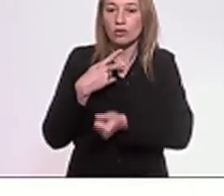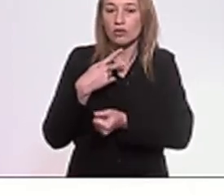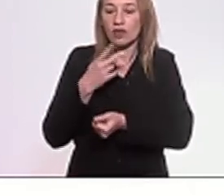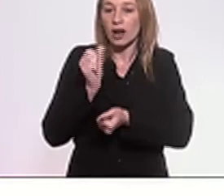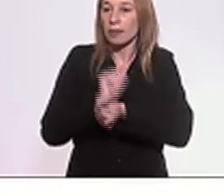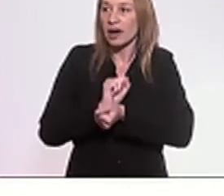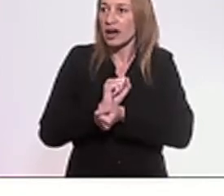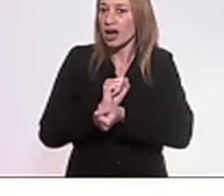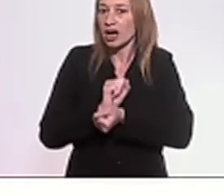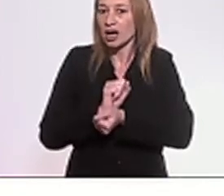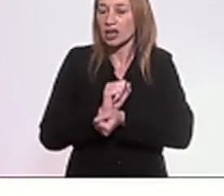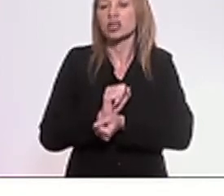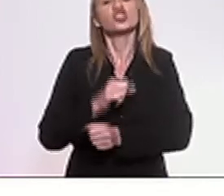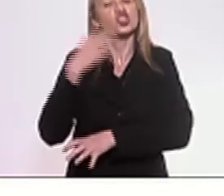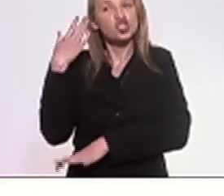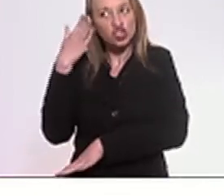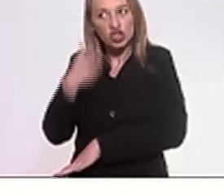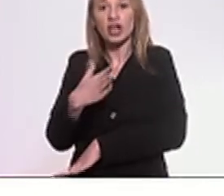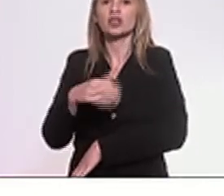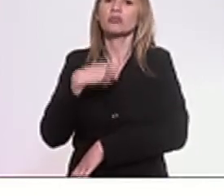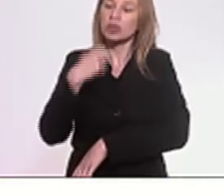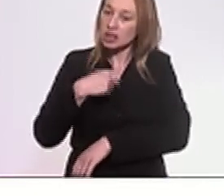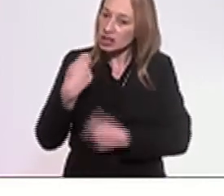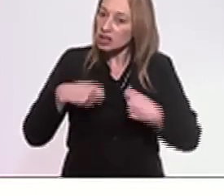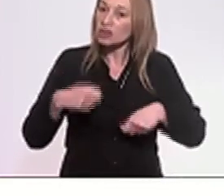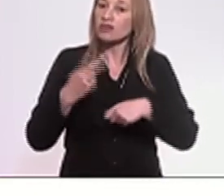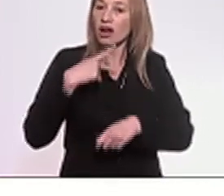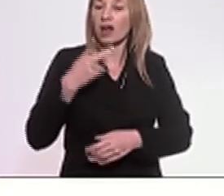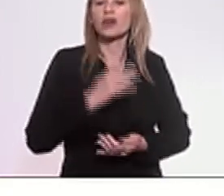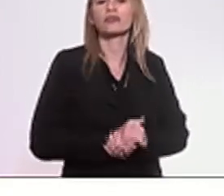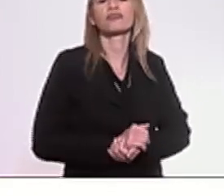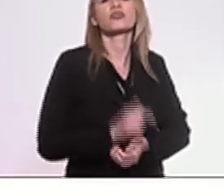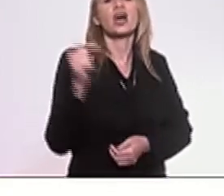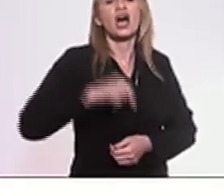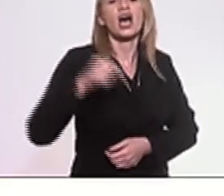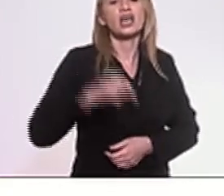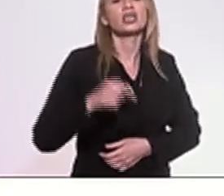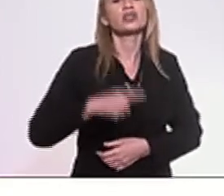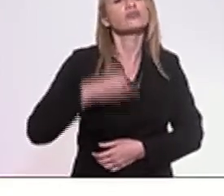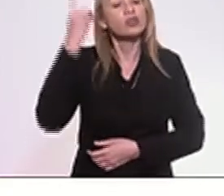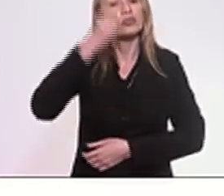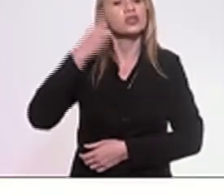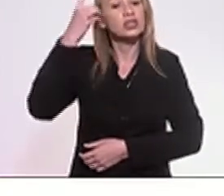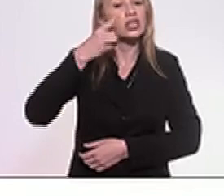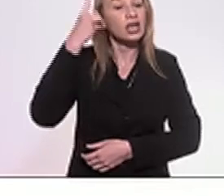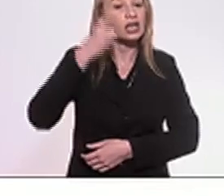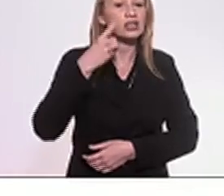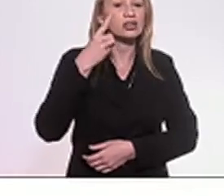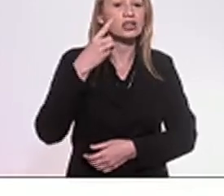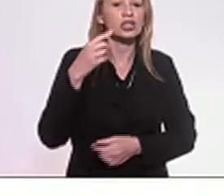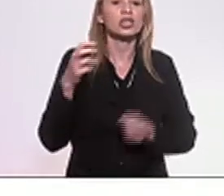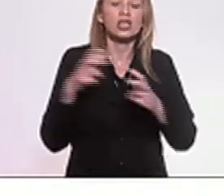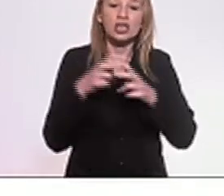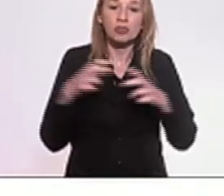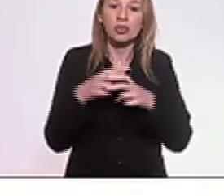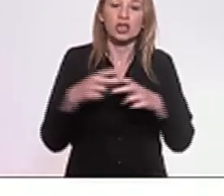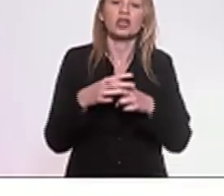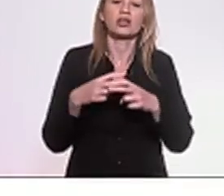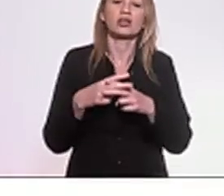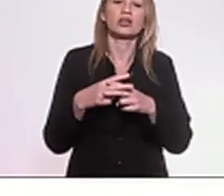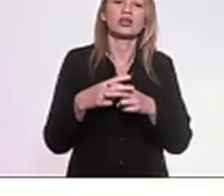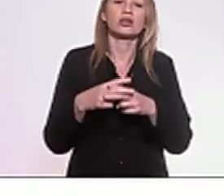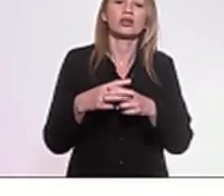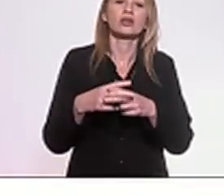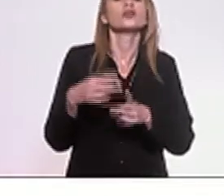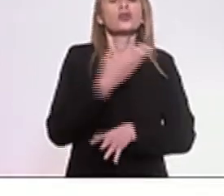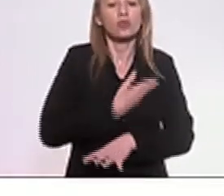diretamente aos responsáveis por essa injustiça. Aqui estará um deputado que briga pelo governo do estado, que